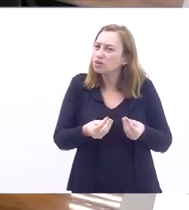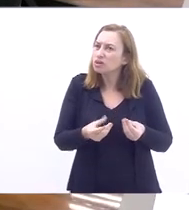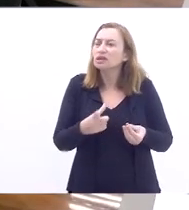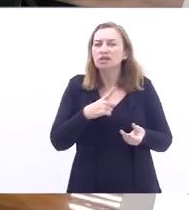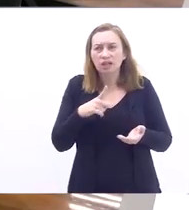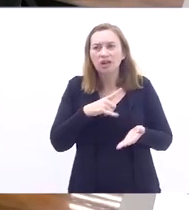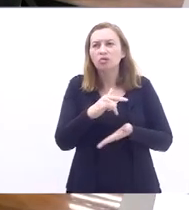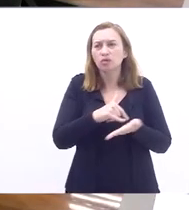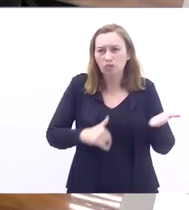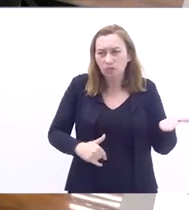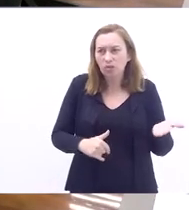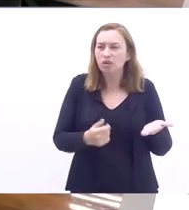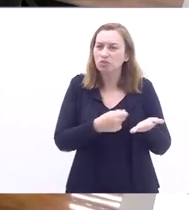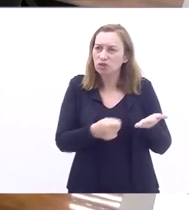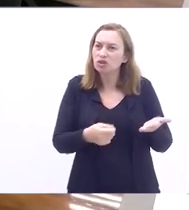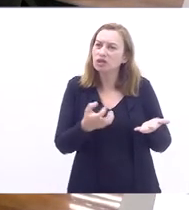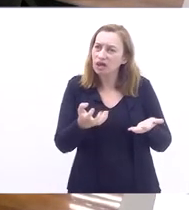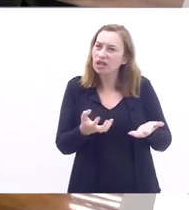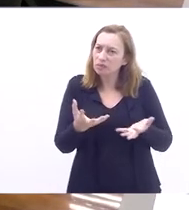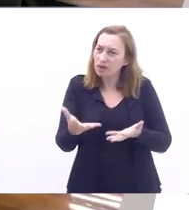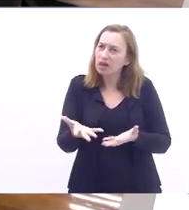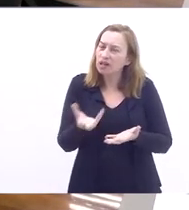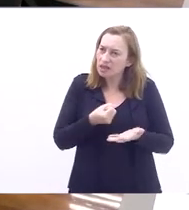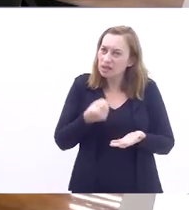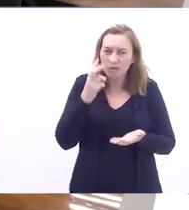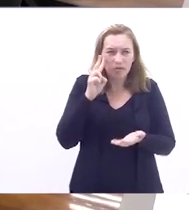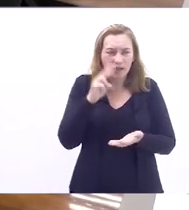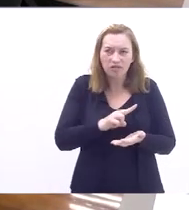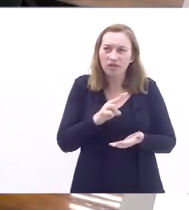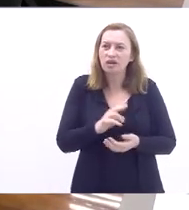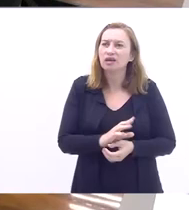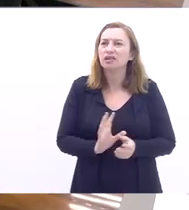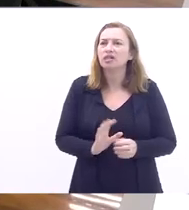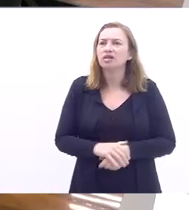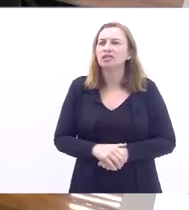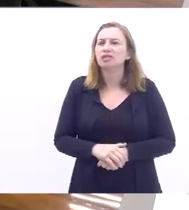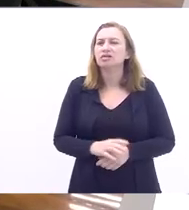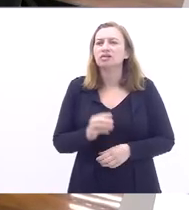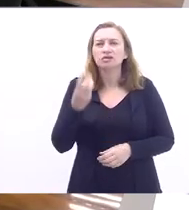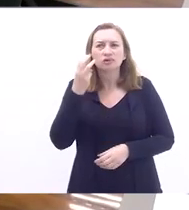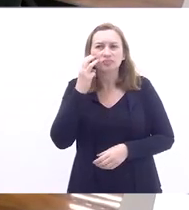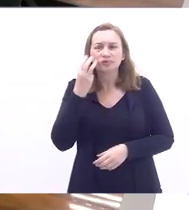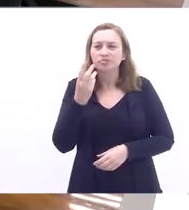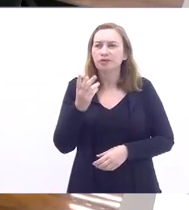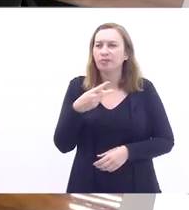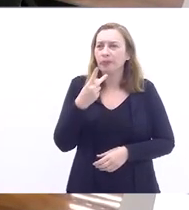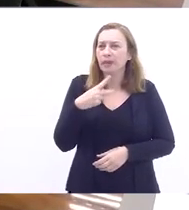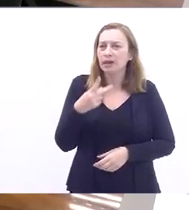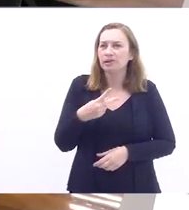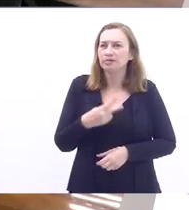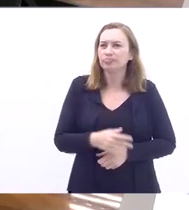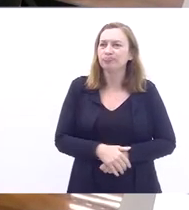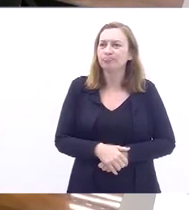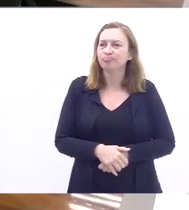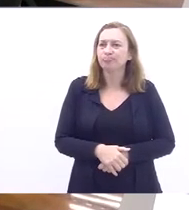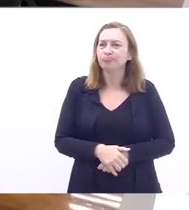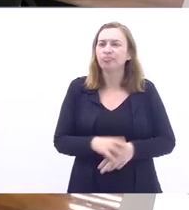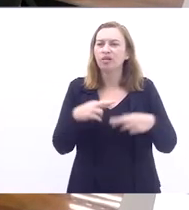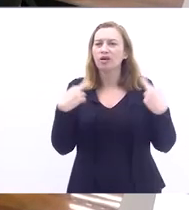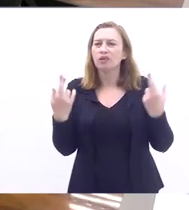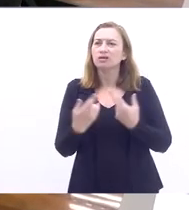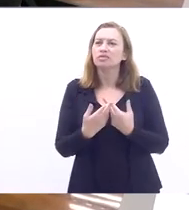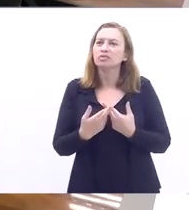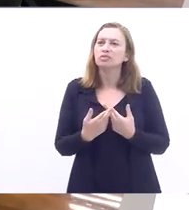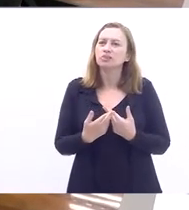tem esse documento por escrito gol em ambas as condições não vou ter que colocar um ponto que precisa ter uma